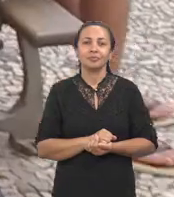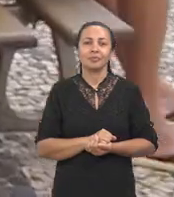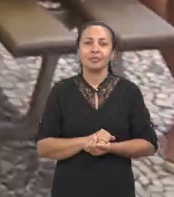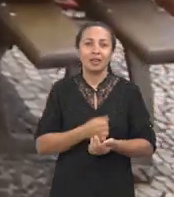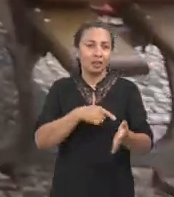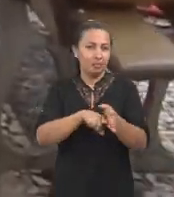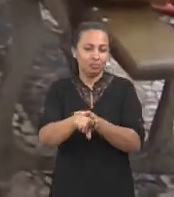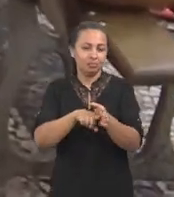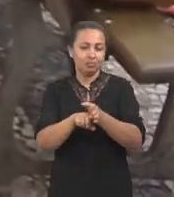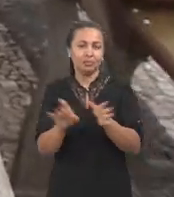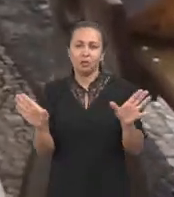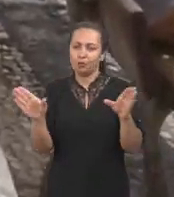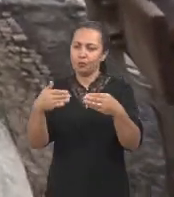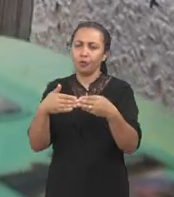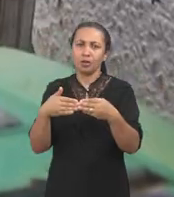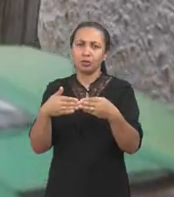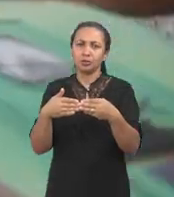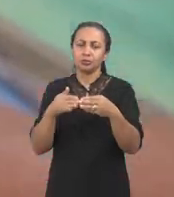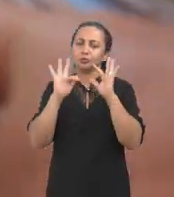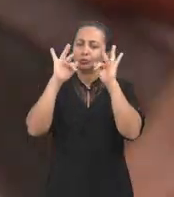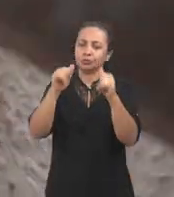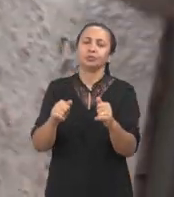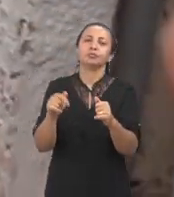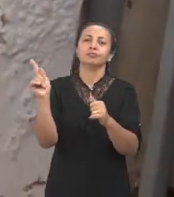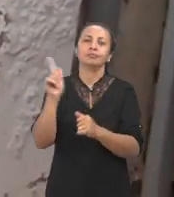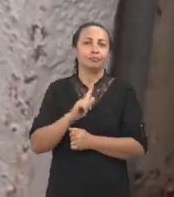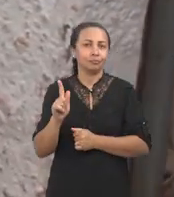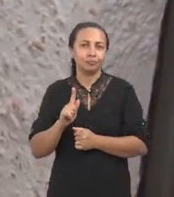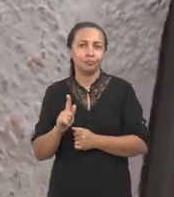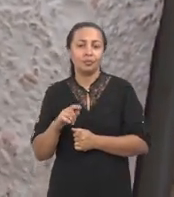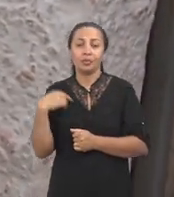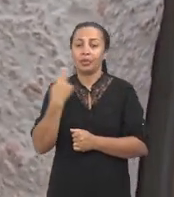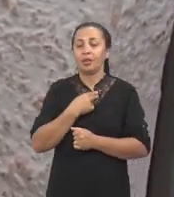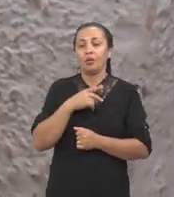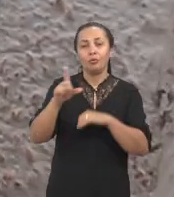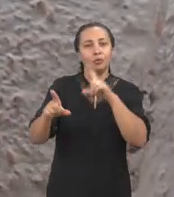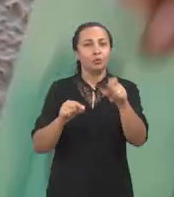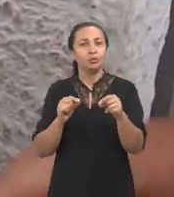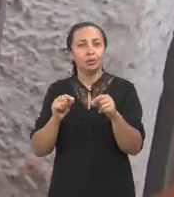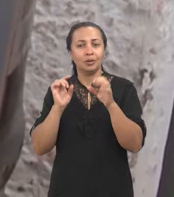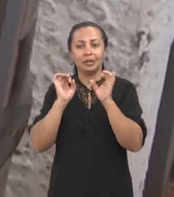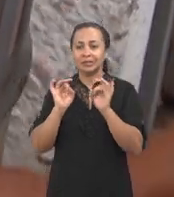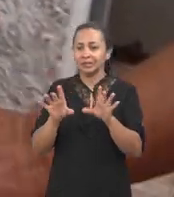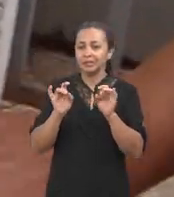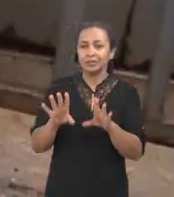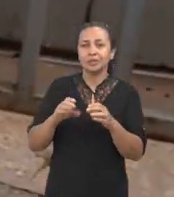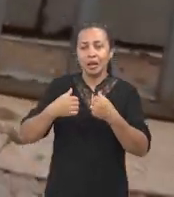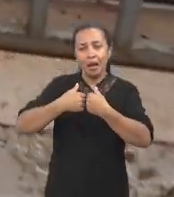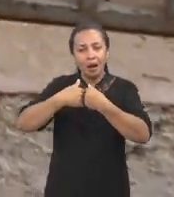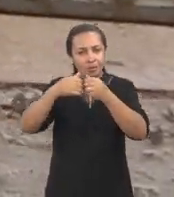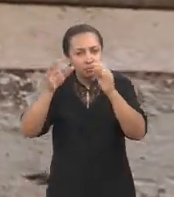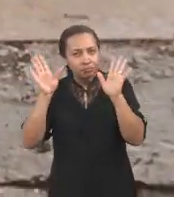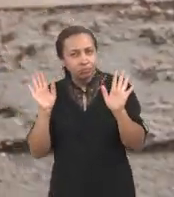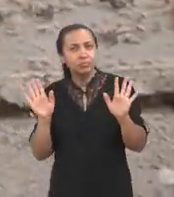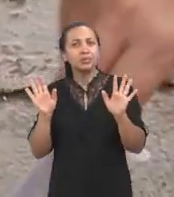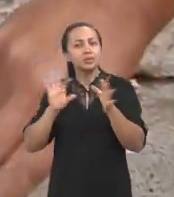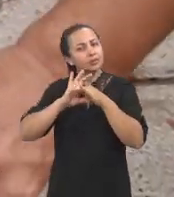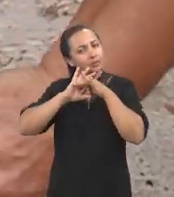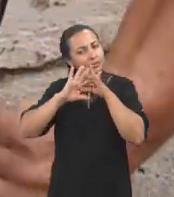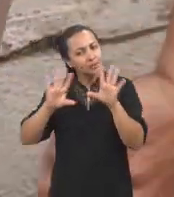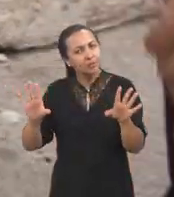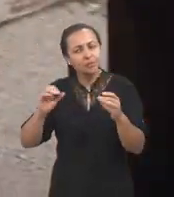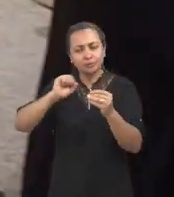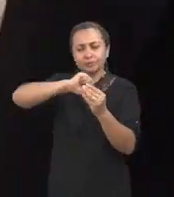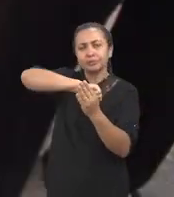pesquisa lá ela não se fecha numa conclusão Justamente a gente a gente optou por deixar em aberto né